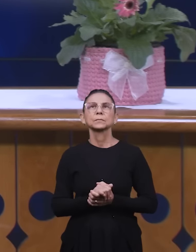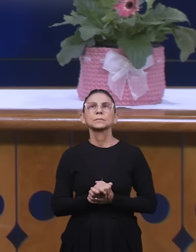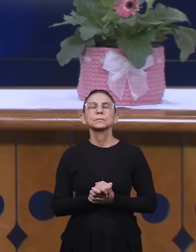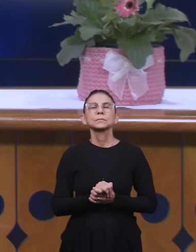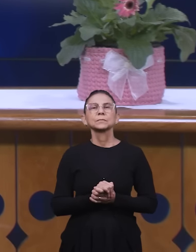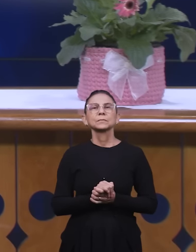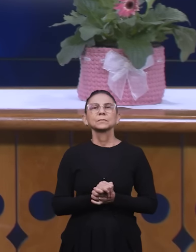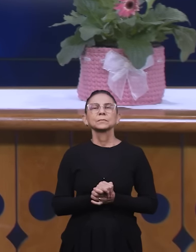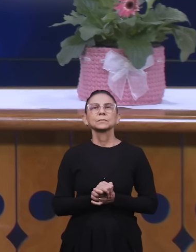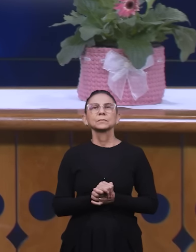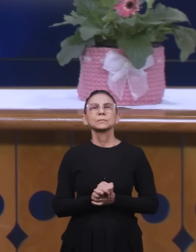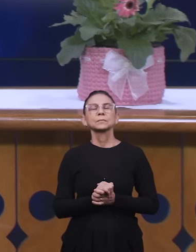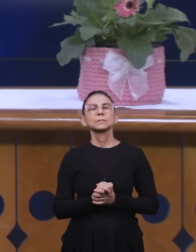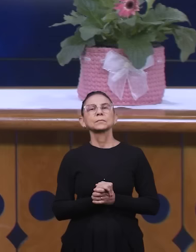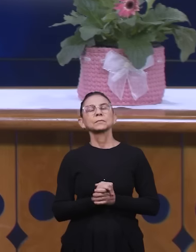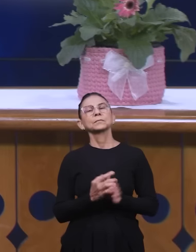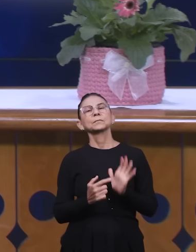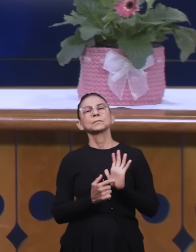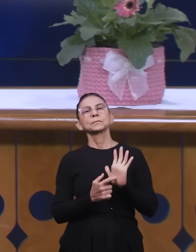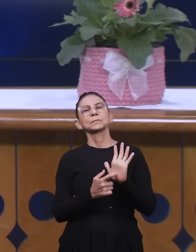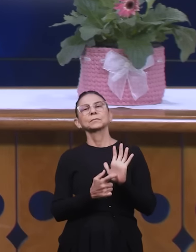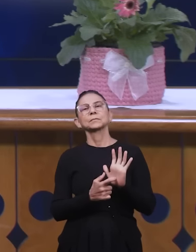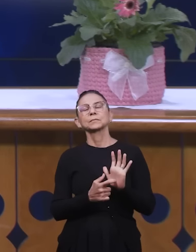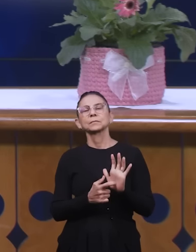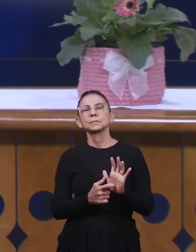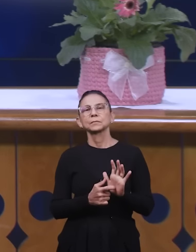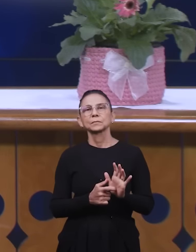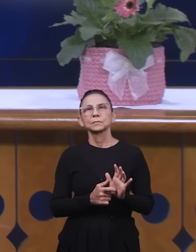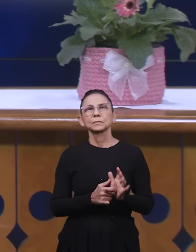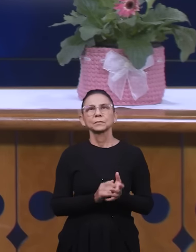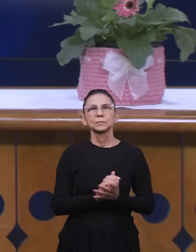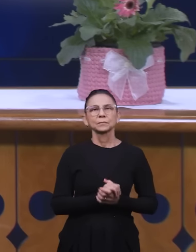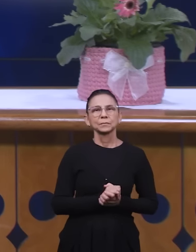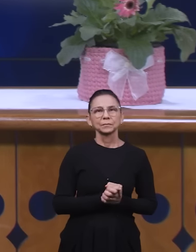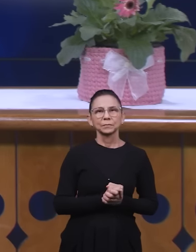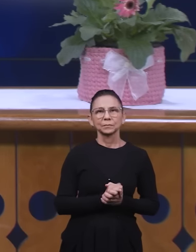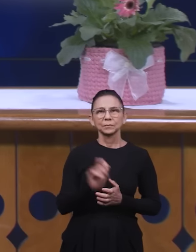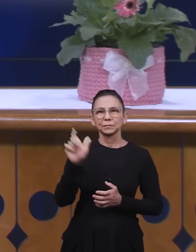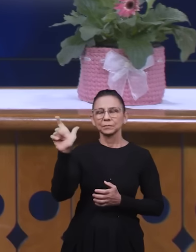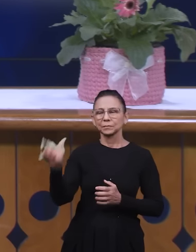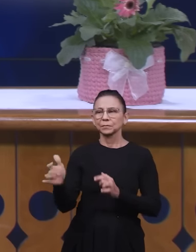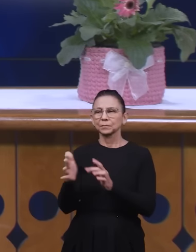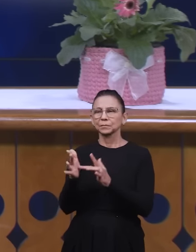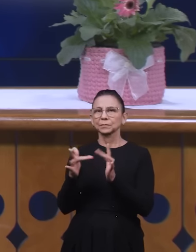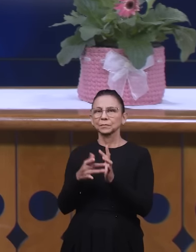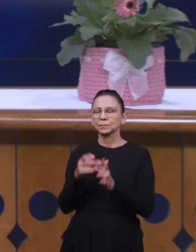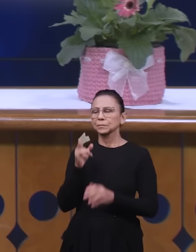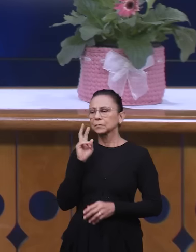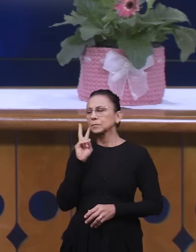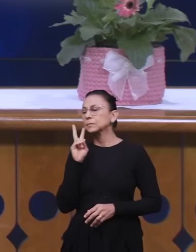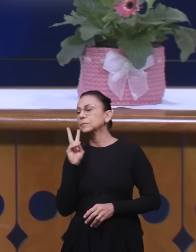o autor diz assim: olhando para Jesus, o autor e consumador da nossa